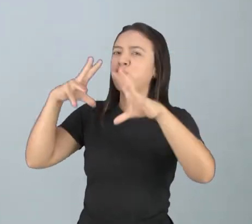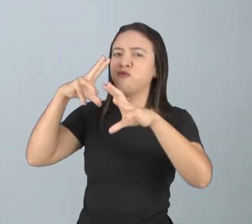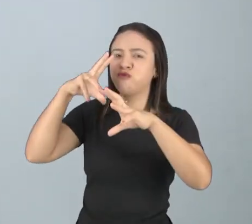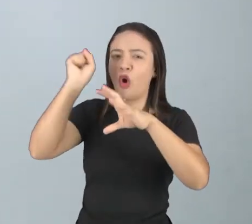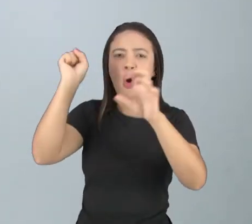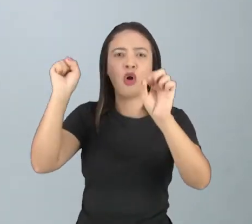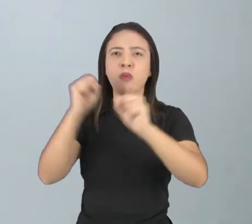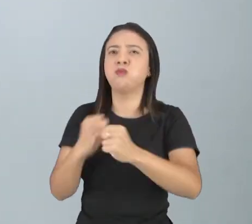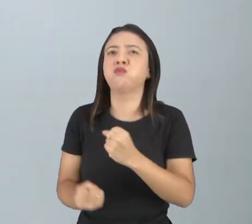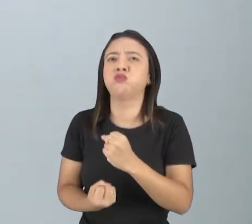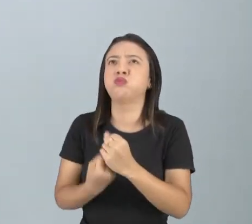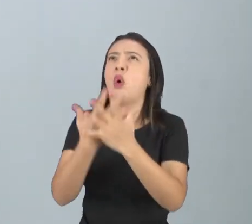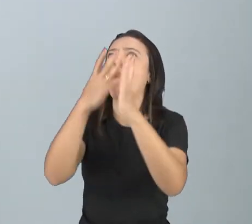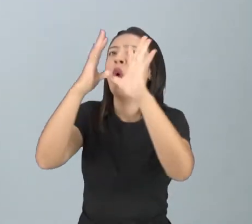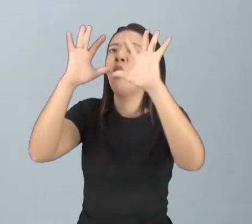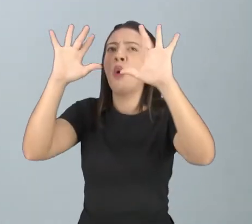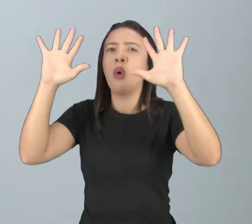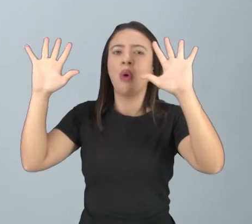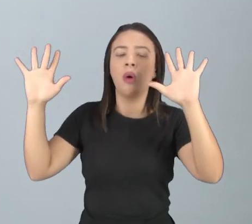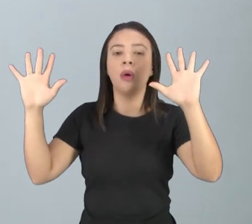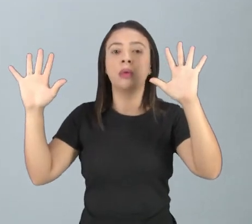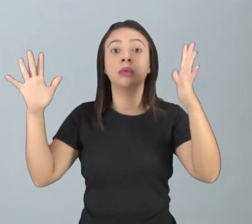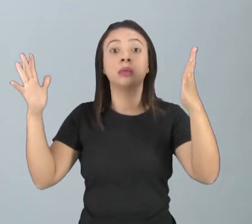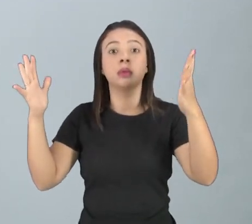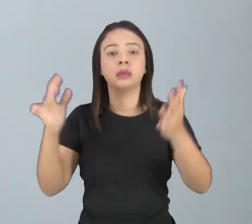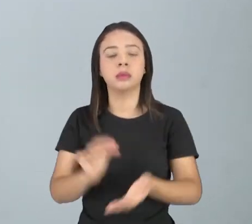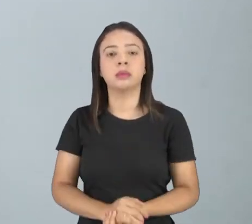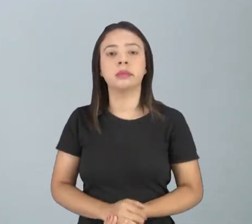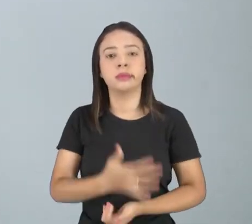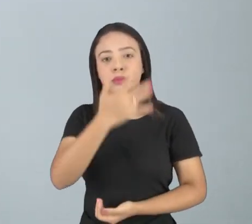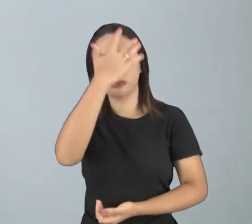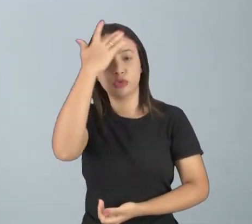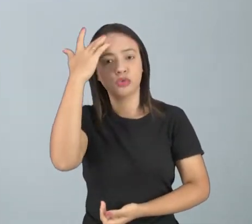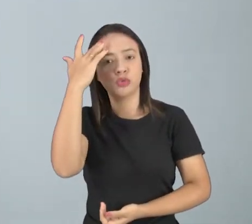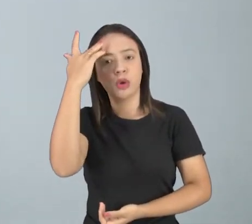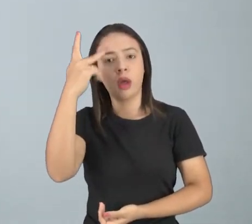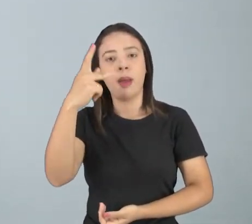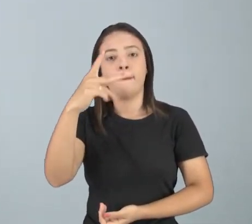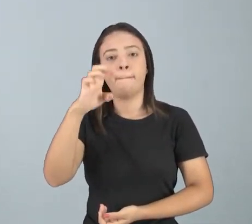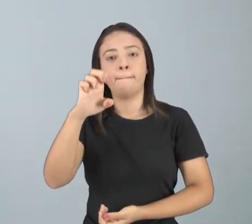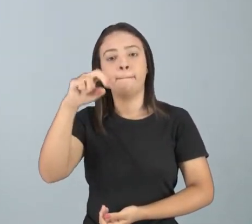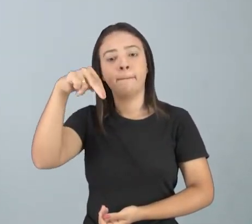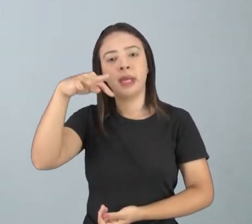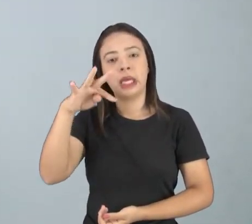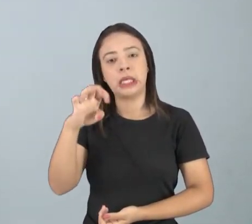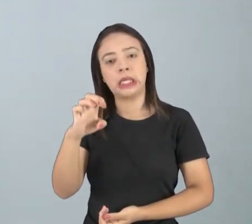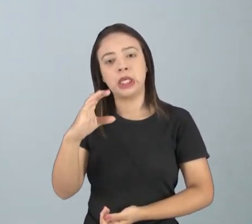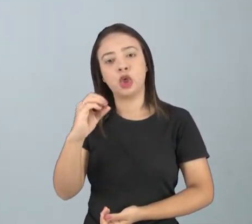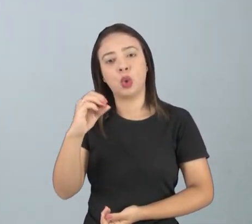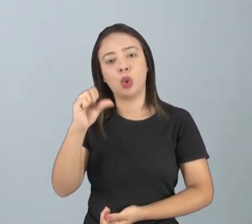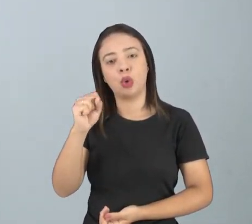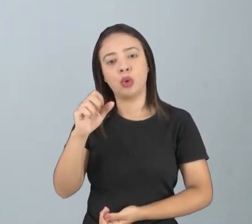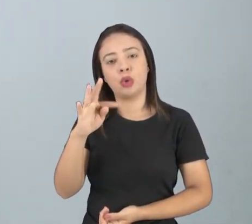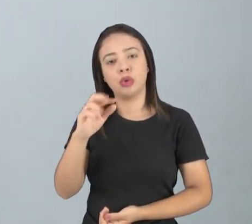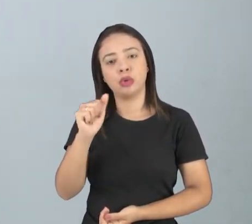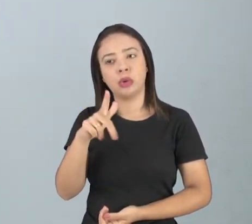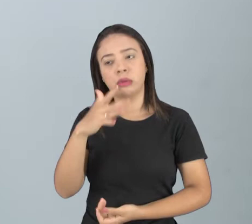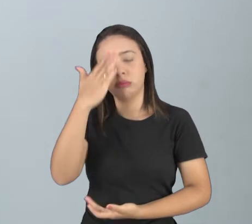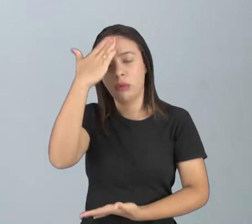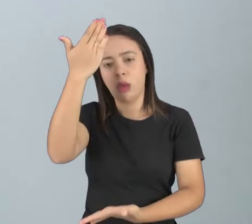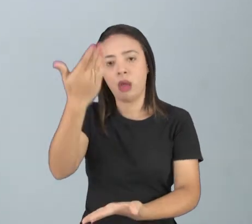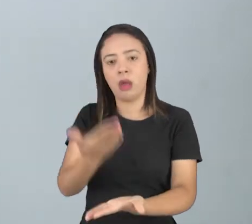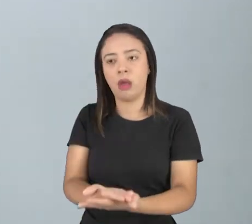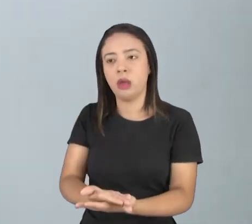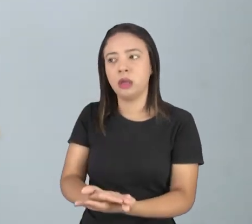toda a casa. Então, para o pentecostal, ele acredita que o pentecostalismo vem pelo som,